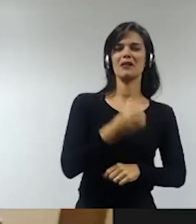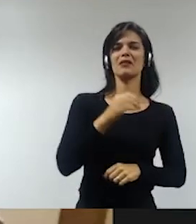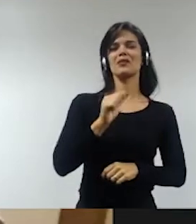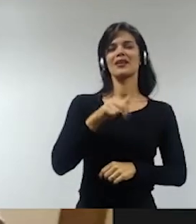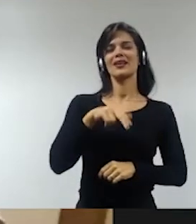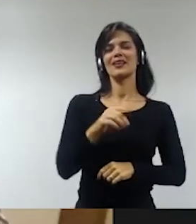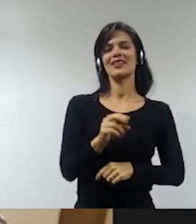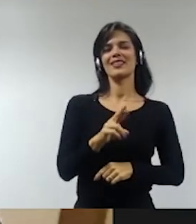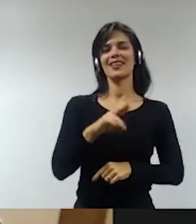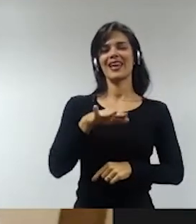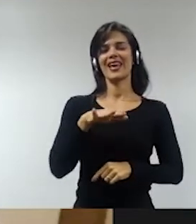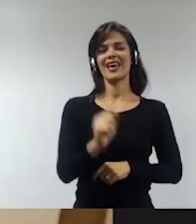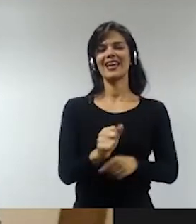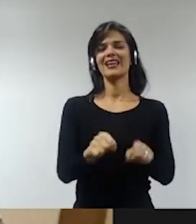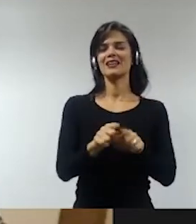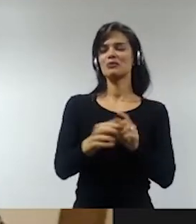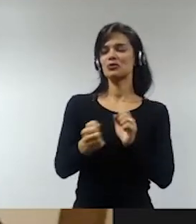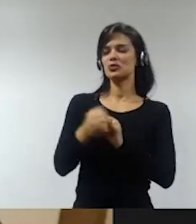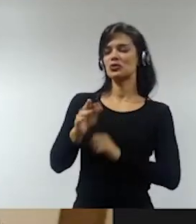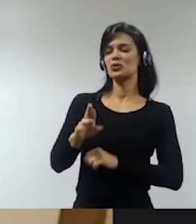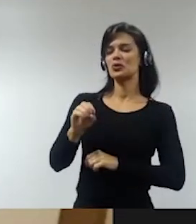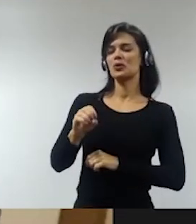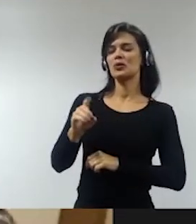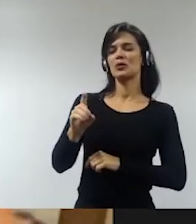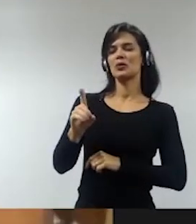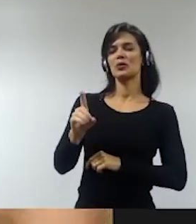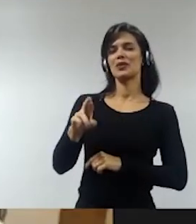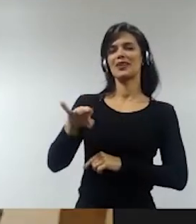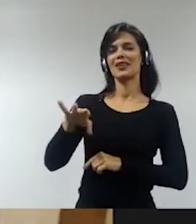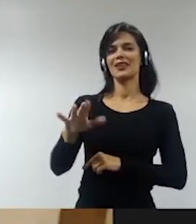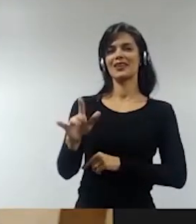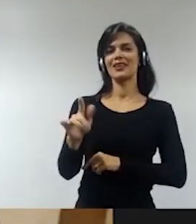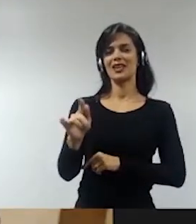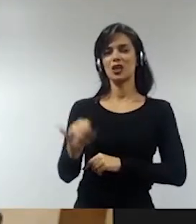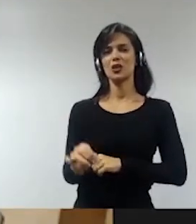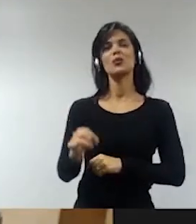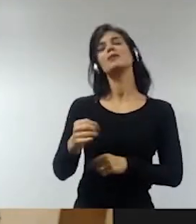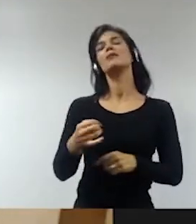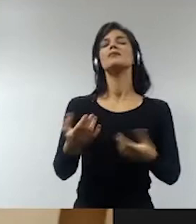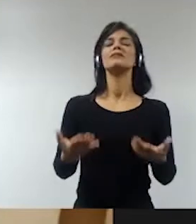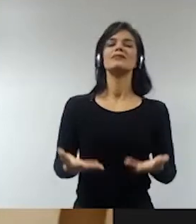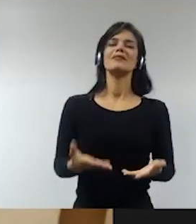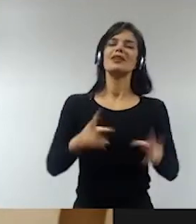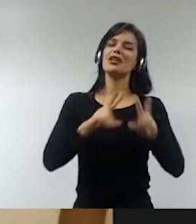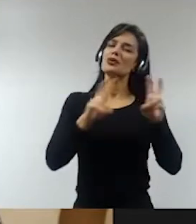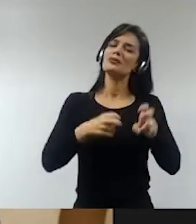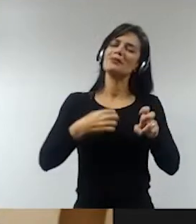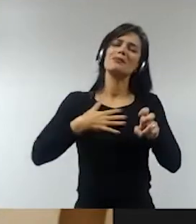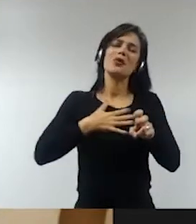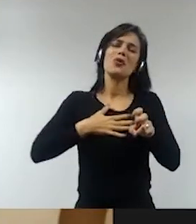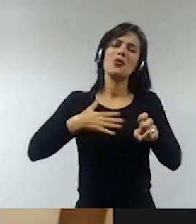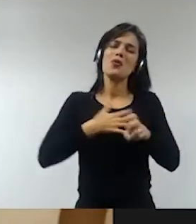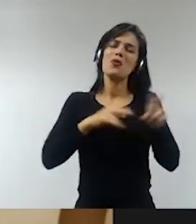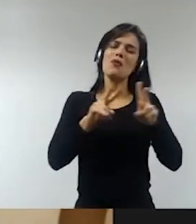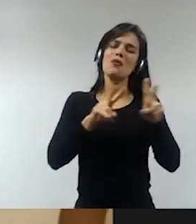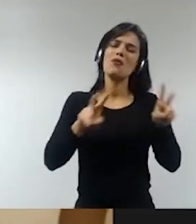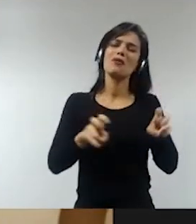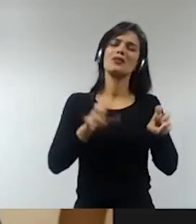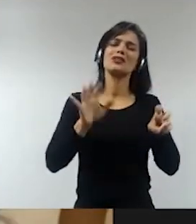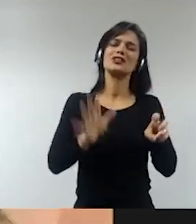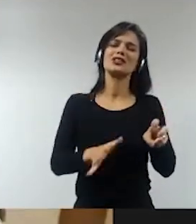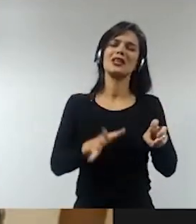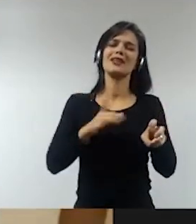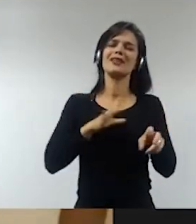Andréia, e ao seu lado, Rodrigo, é um prazer enorme, assim, e ainda mais falando de um tema que eu gosto tanto, que é um tema que eu já venho há